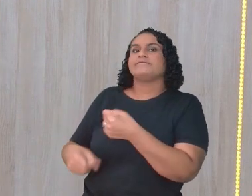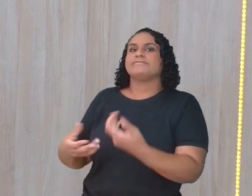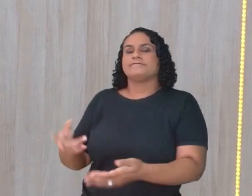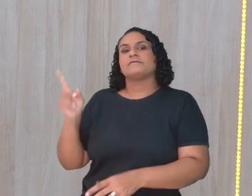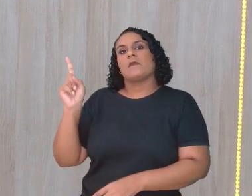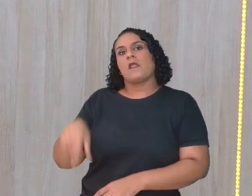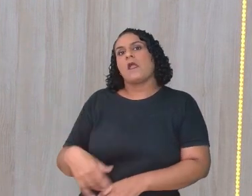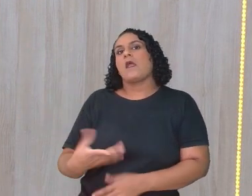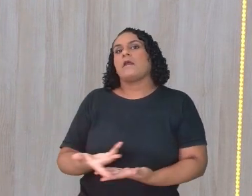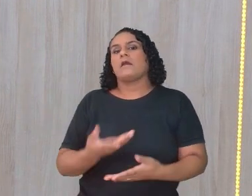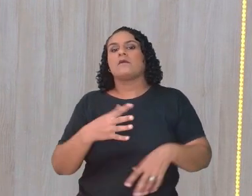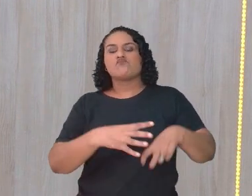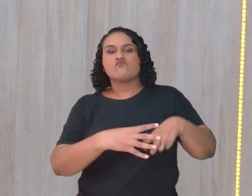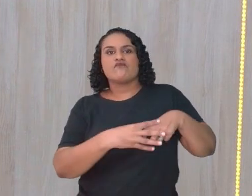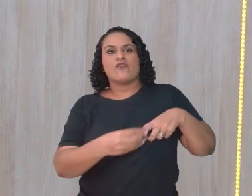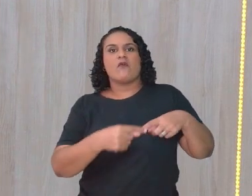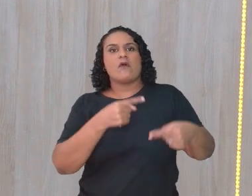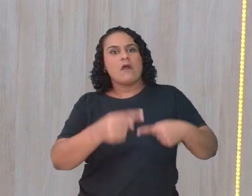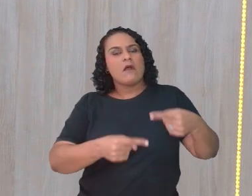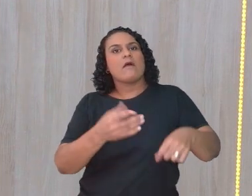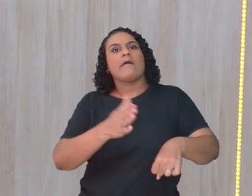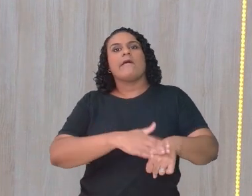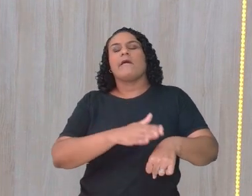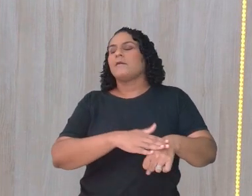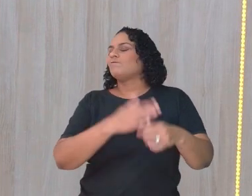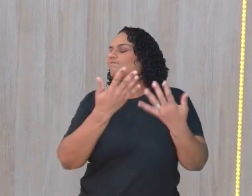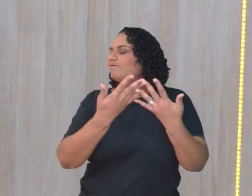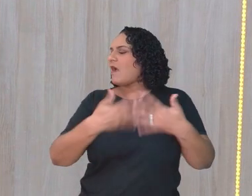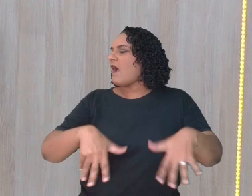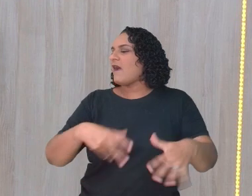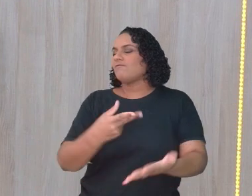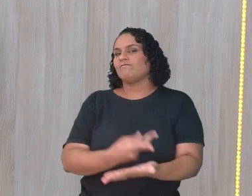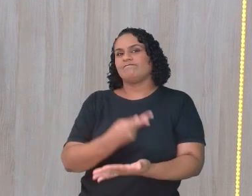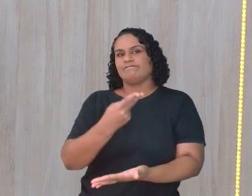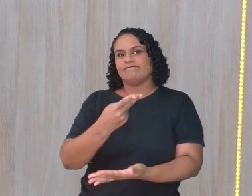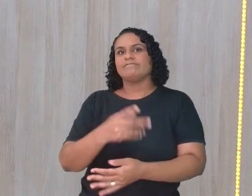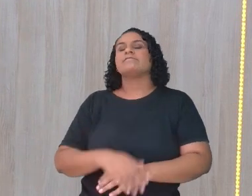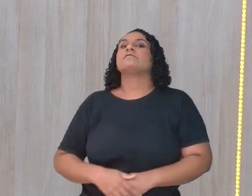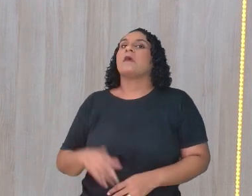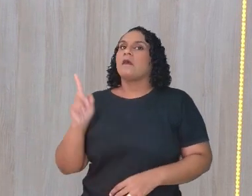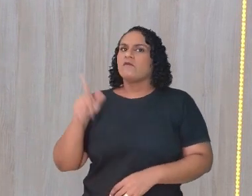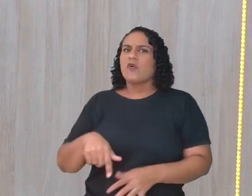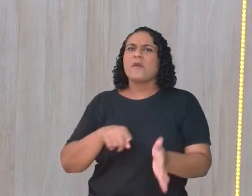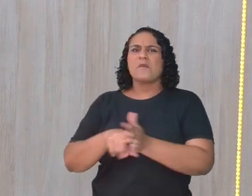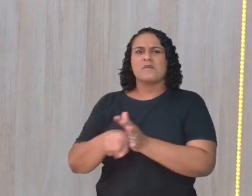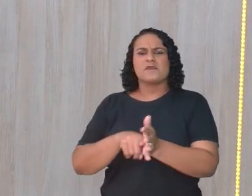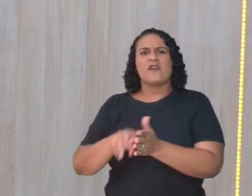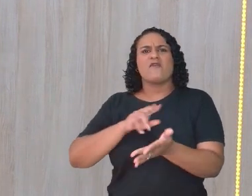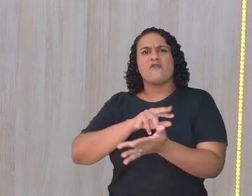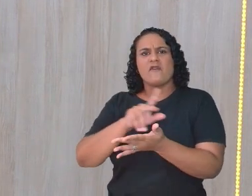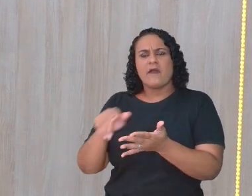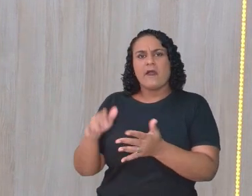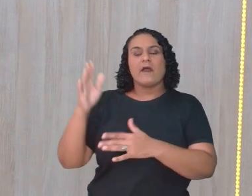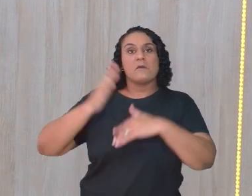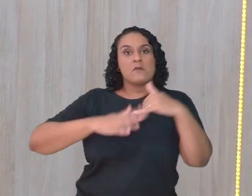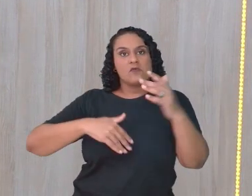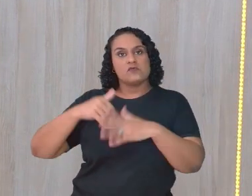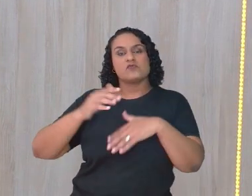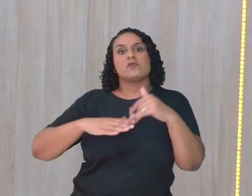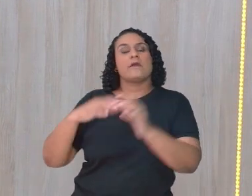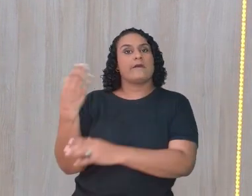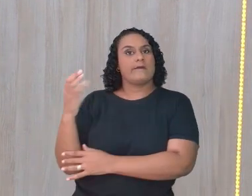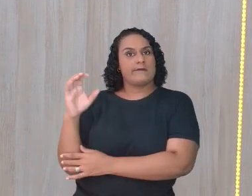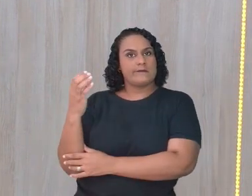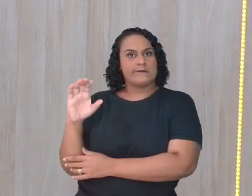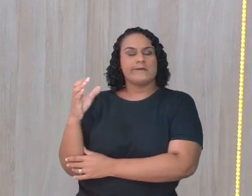de reprodução que acontece naturalmente. Então, isso aí foi pesquisado por vários cientistas com certeza, mas